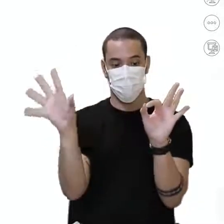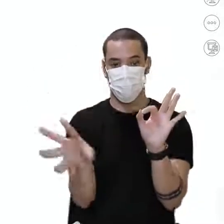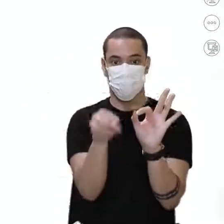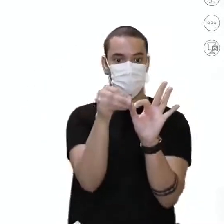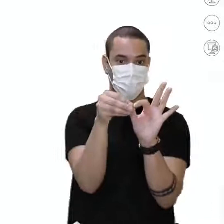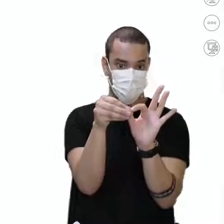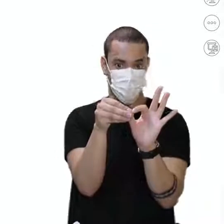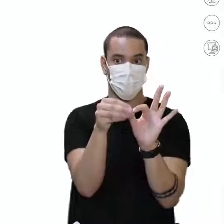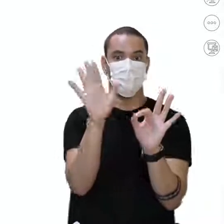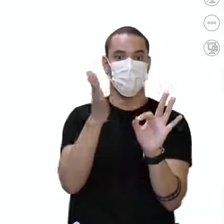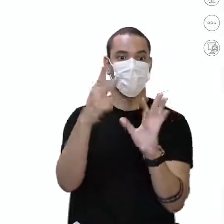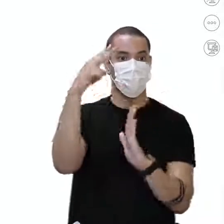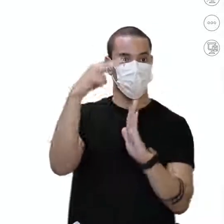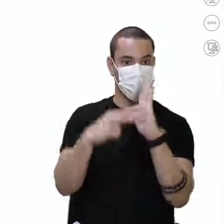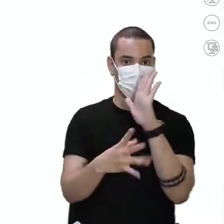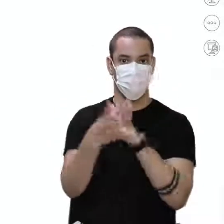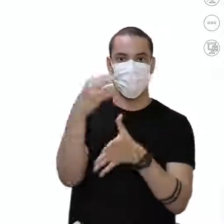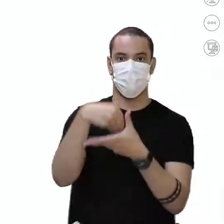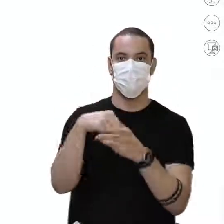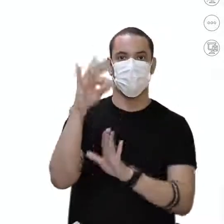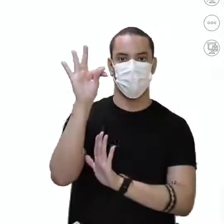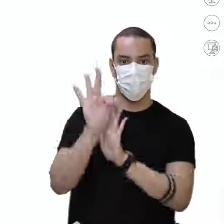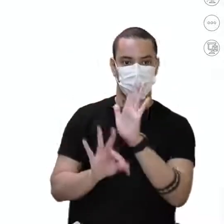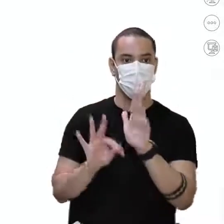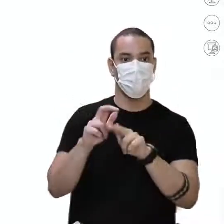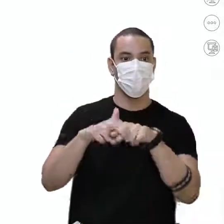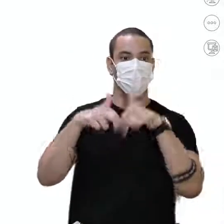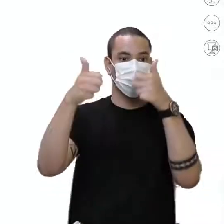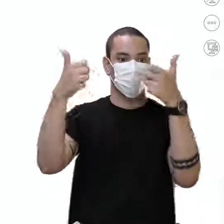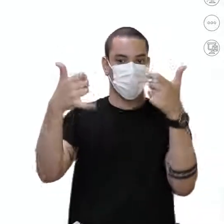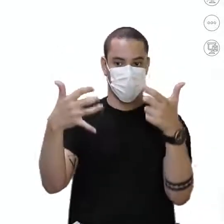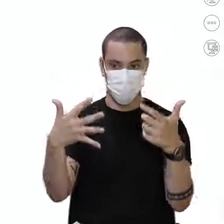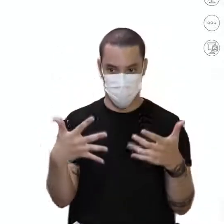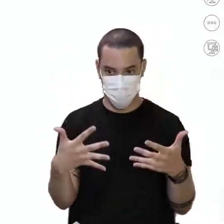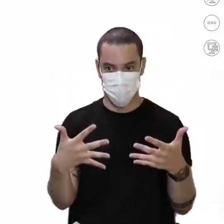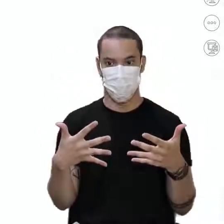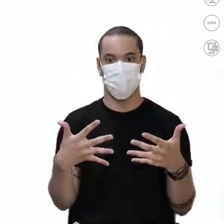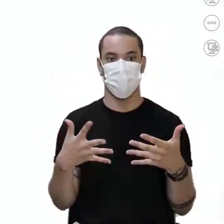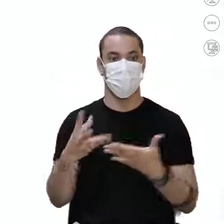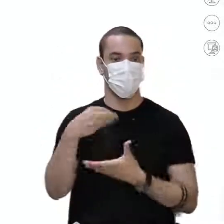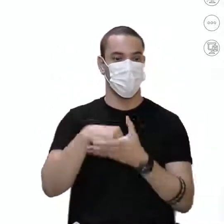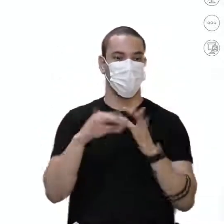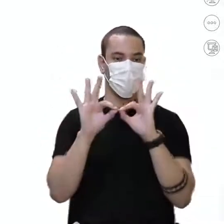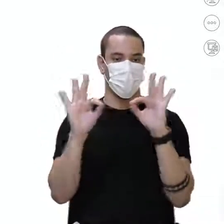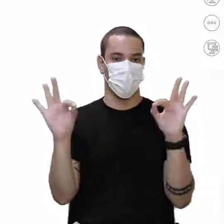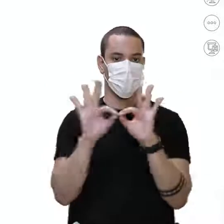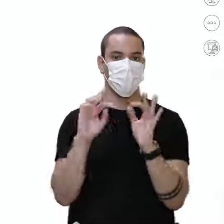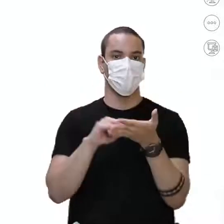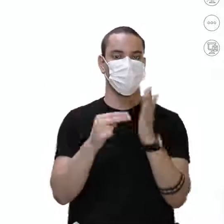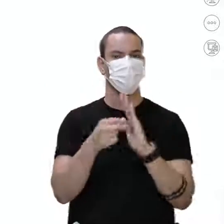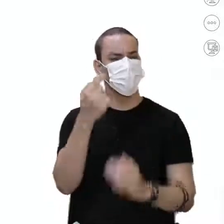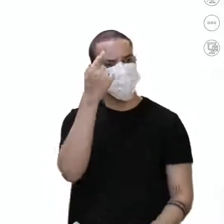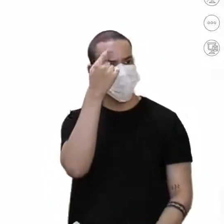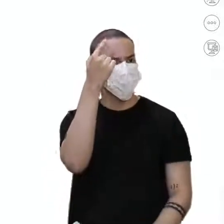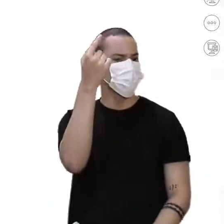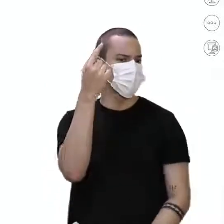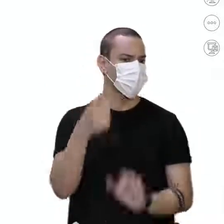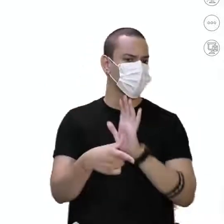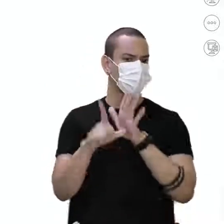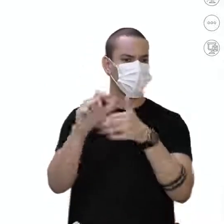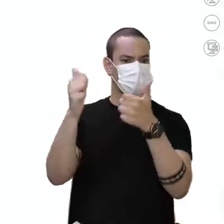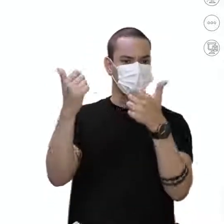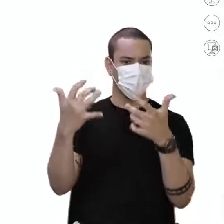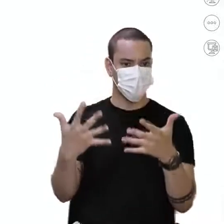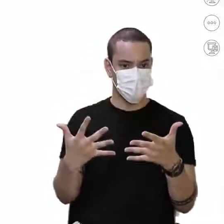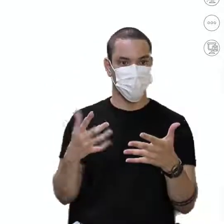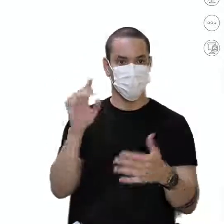que a gente leu lá no texto. E ele está dando aqui nessa frase, ele está aqui para dar uma ideia de quê? Como eu falei para vocês